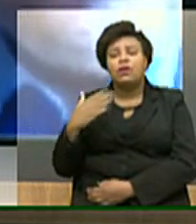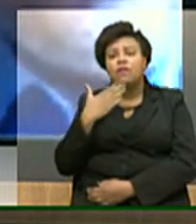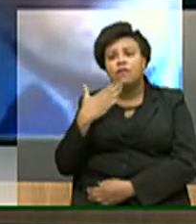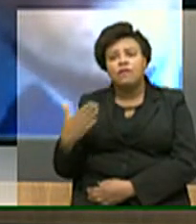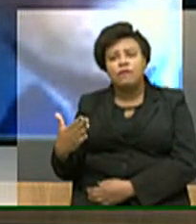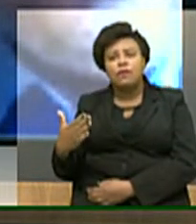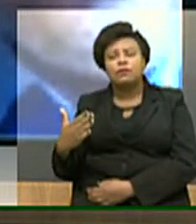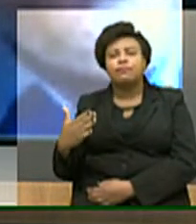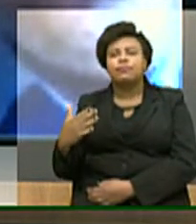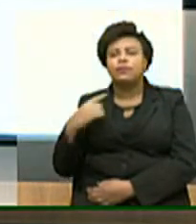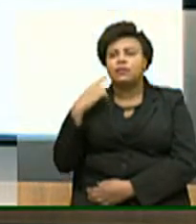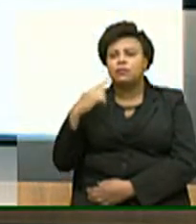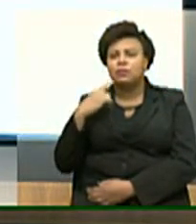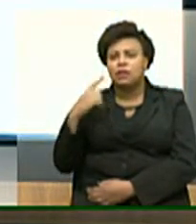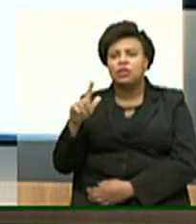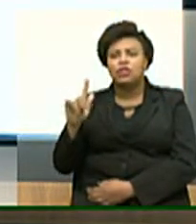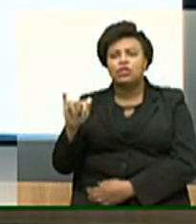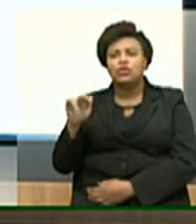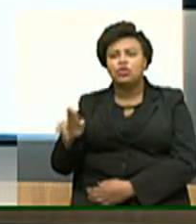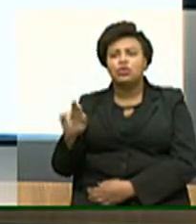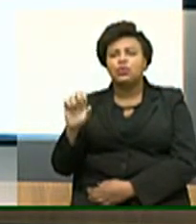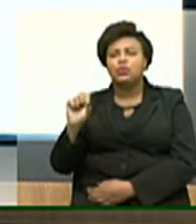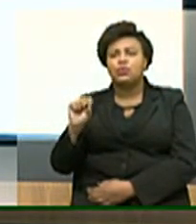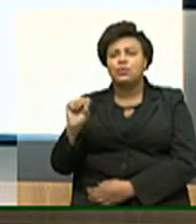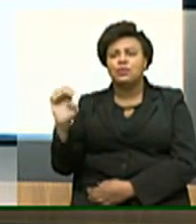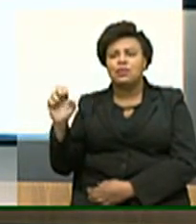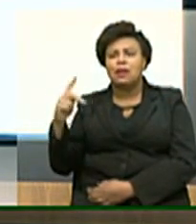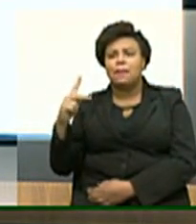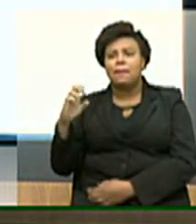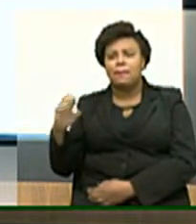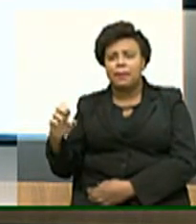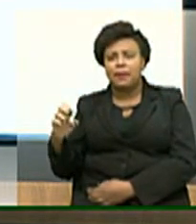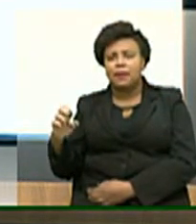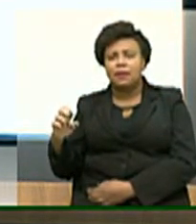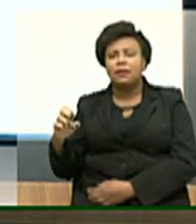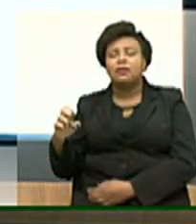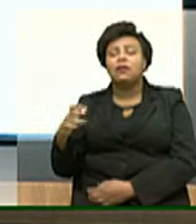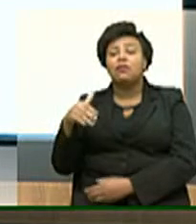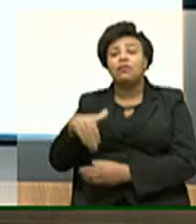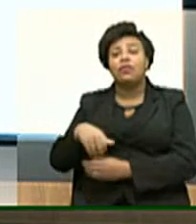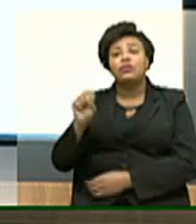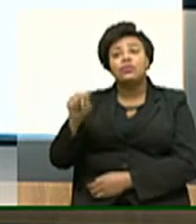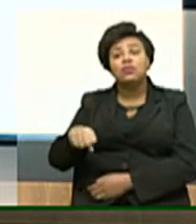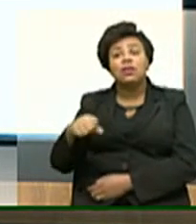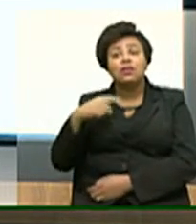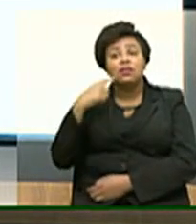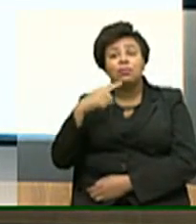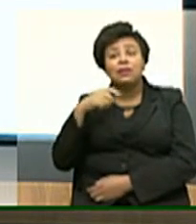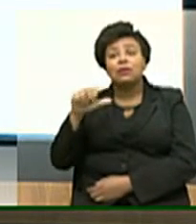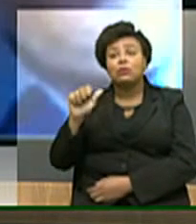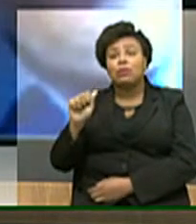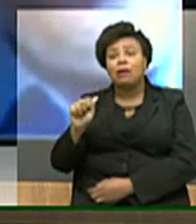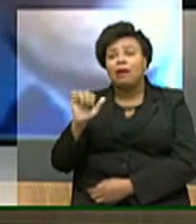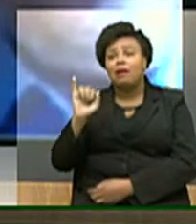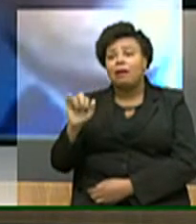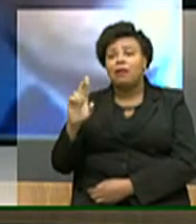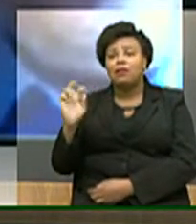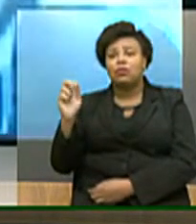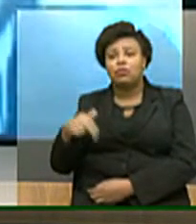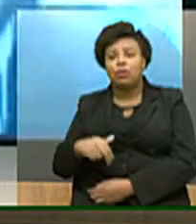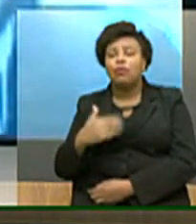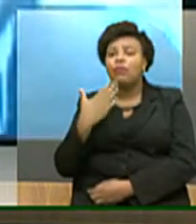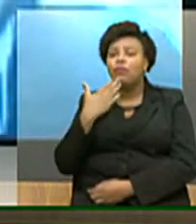Favorável, senhor presidente. Deputado Giuseppe Resgo. Voto sim, presidente. Deputado Ayrton Lima.